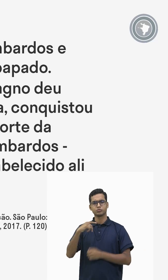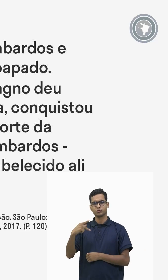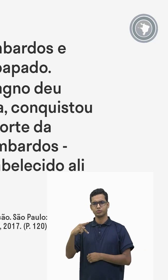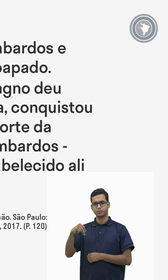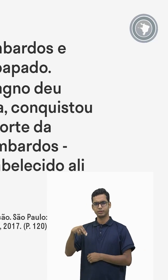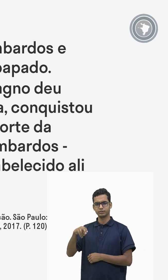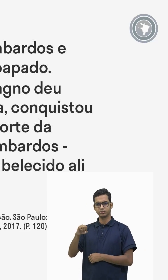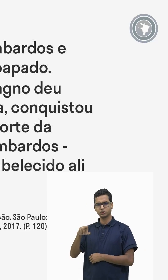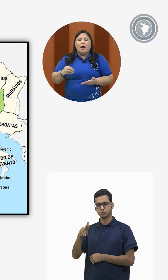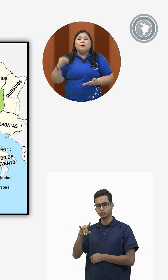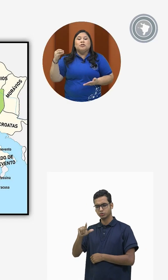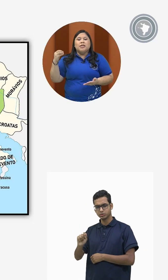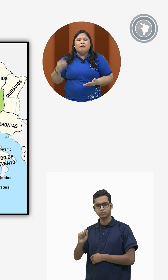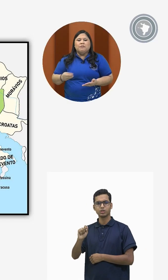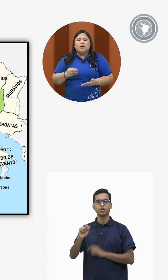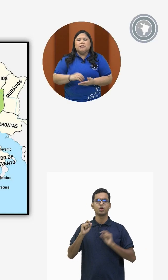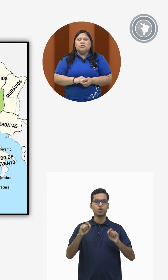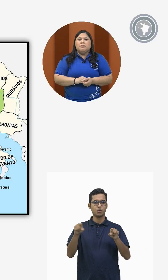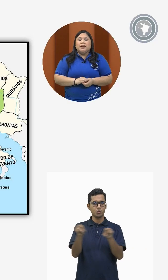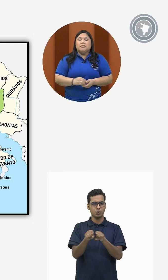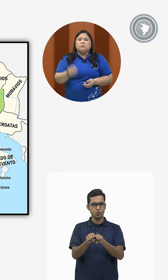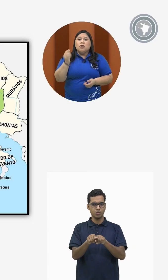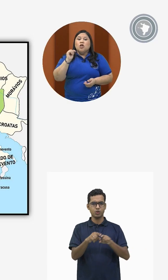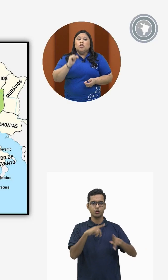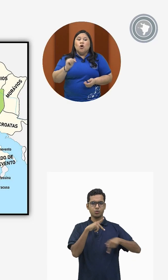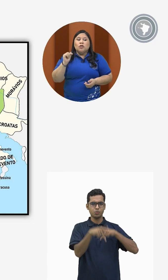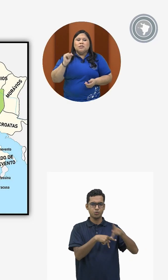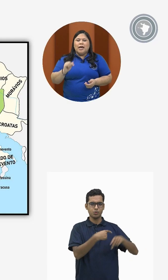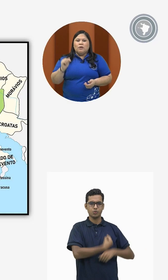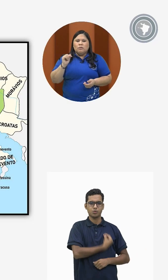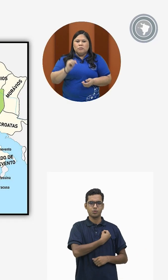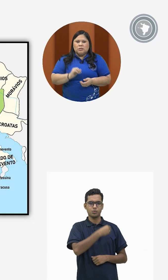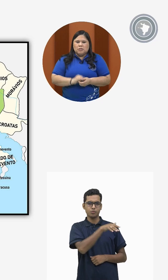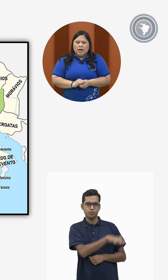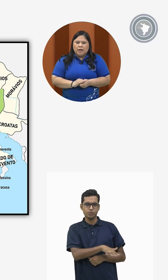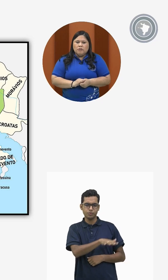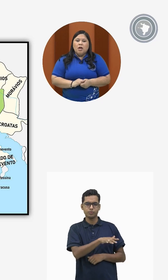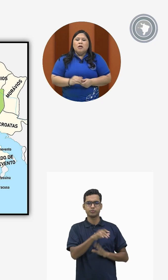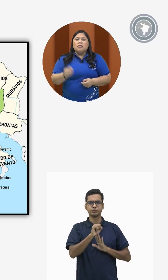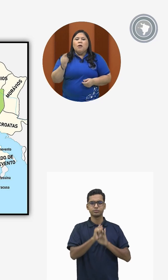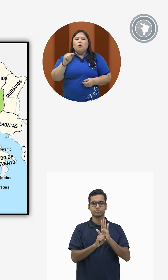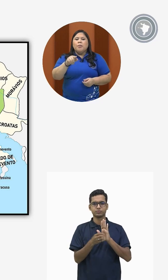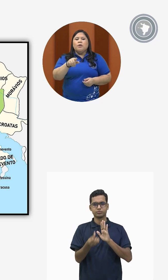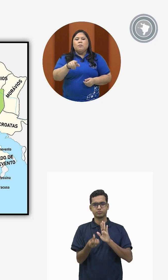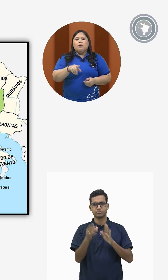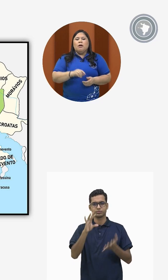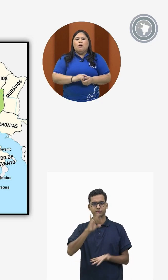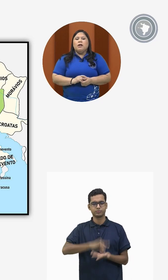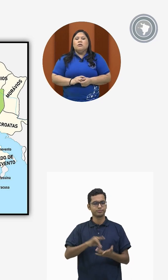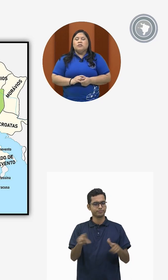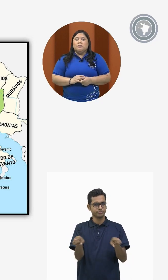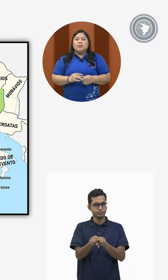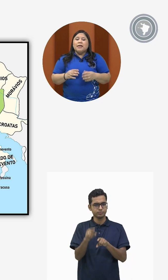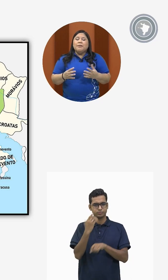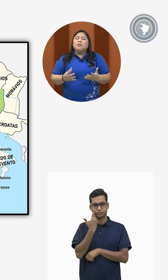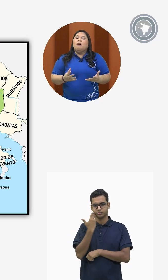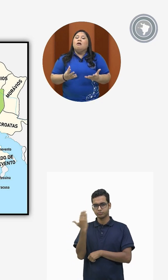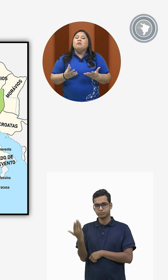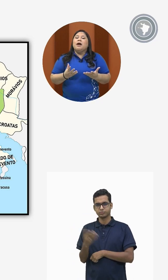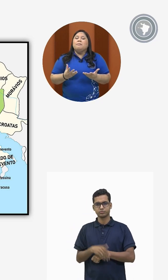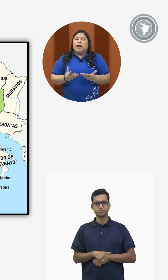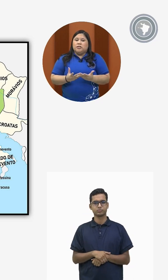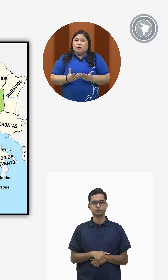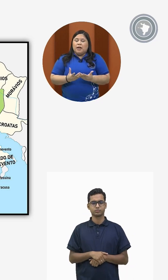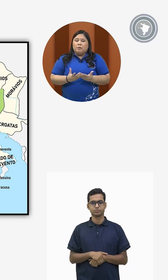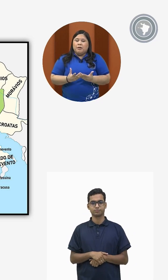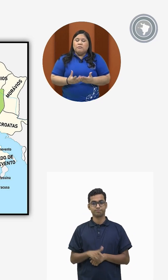pelos lombardos, povos bárbaros que haviam ali se estabelecido no século VI. Então, acompanhe comigo agora, nós temos aqui,